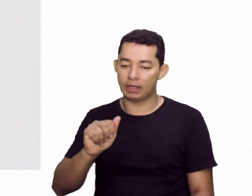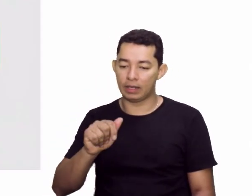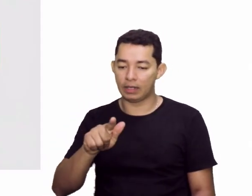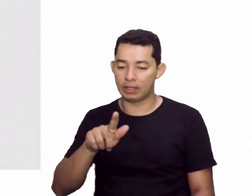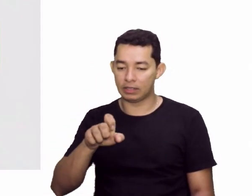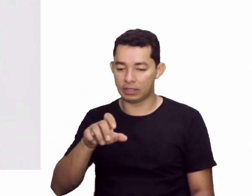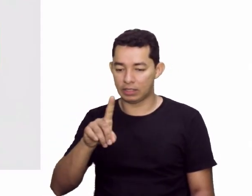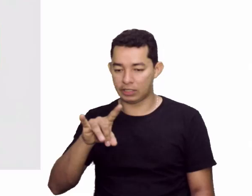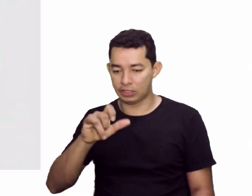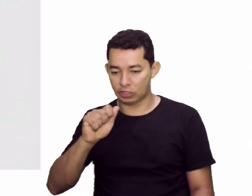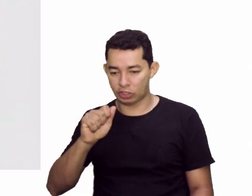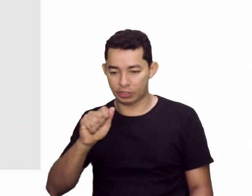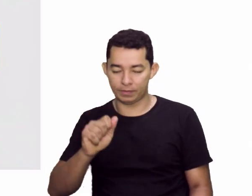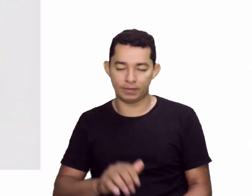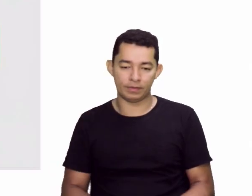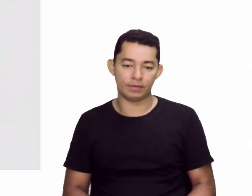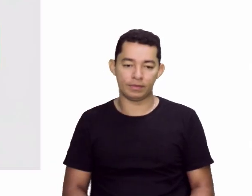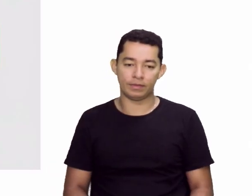conforme seja,